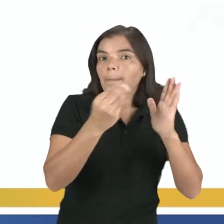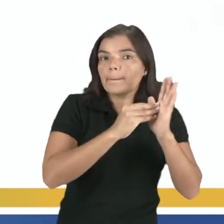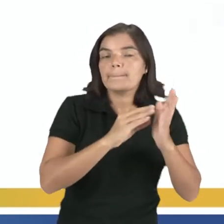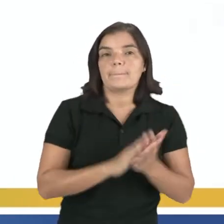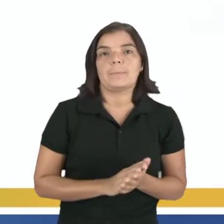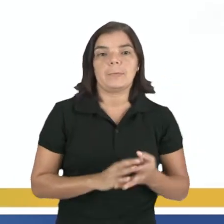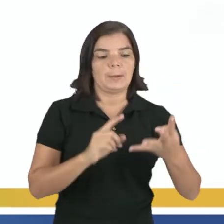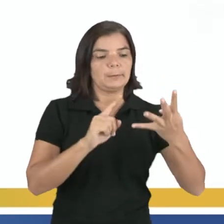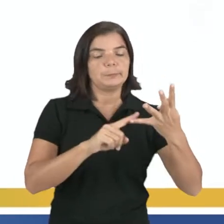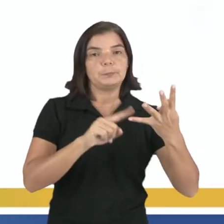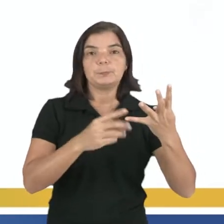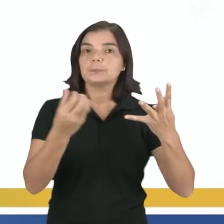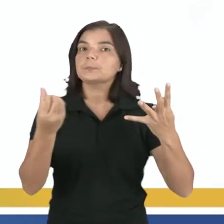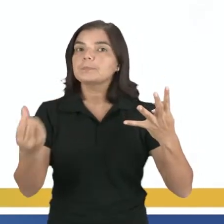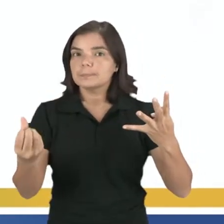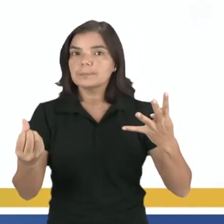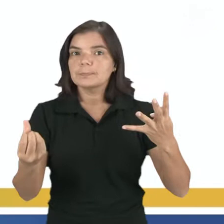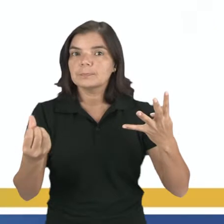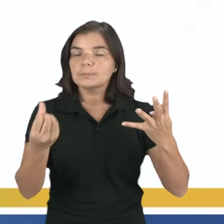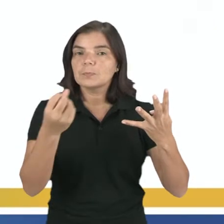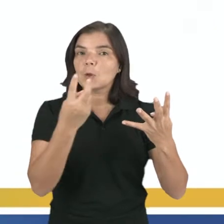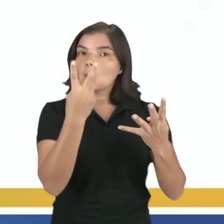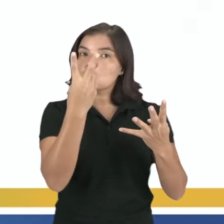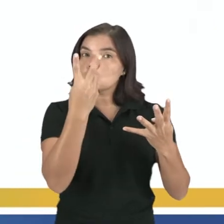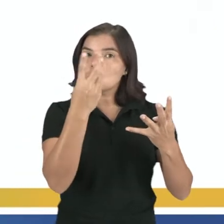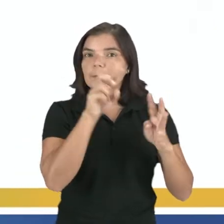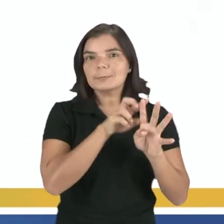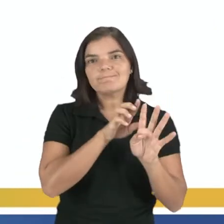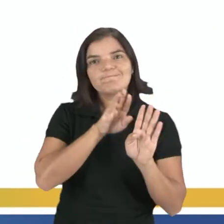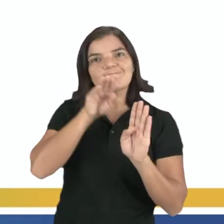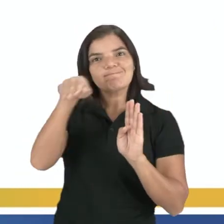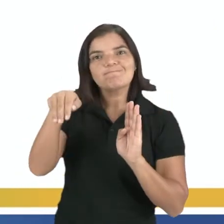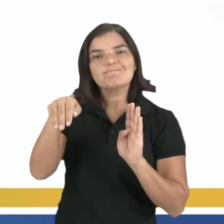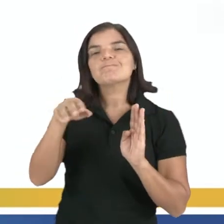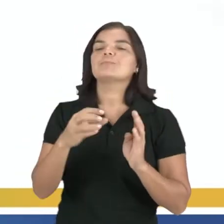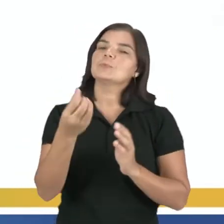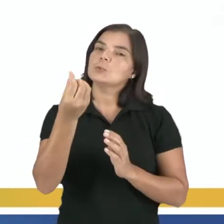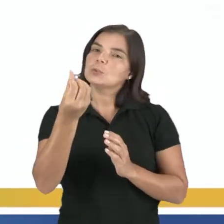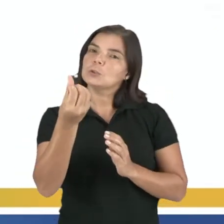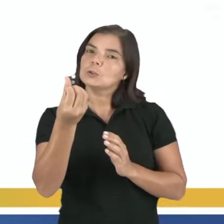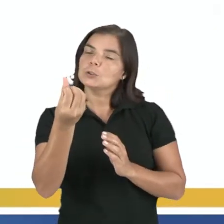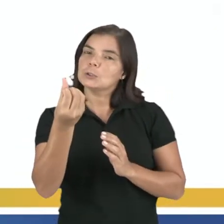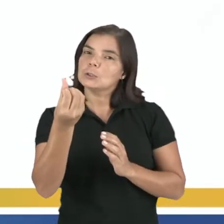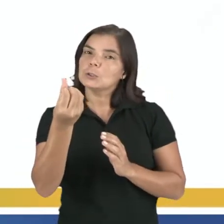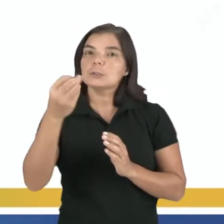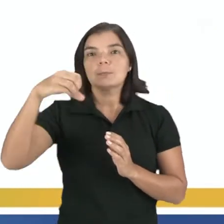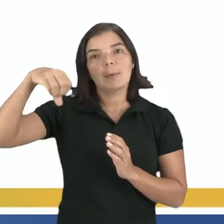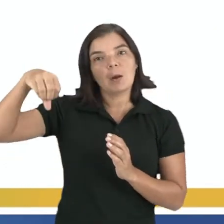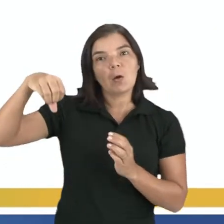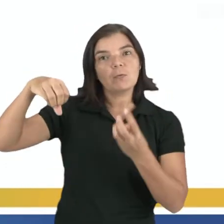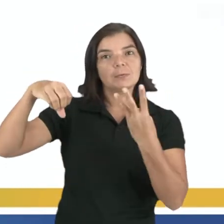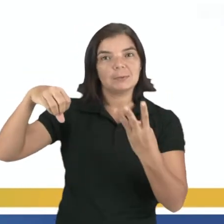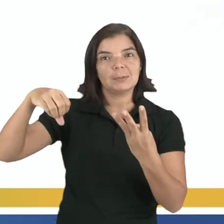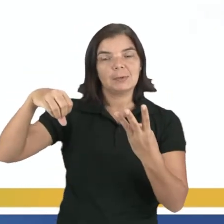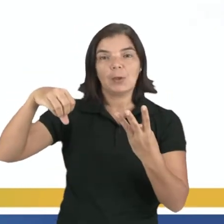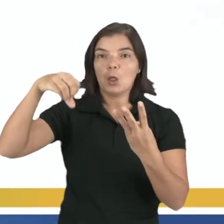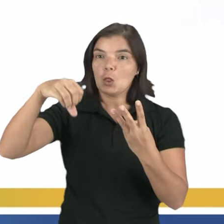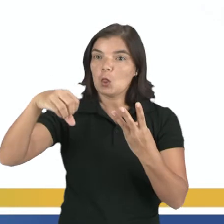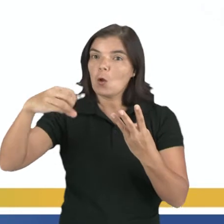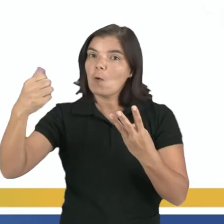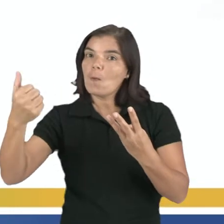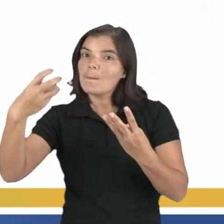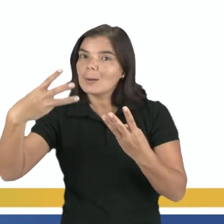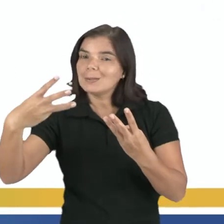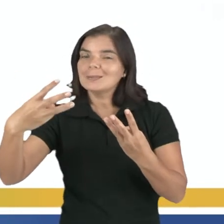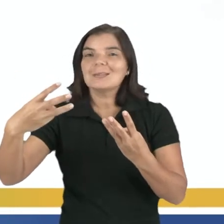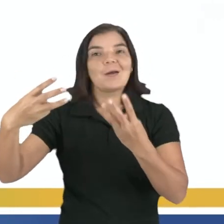De 4 para 6, eu pulei 2 unidades. De 6 para 9, eu pulei 3 unidades. De 9 para 13, eu